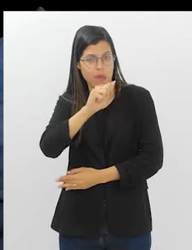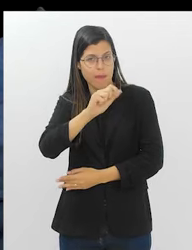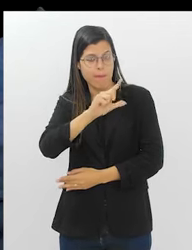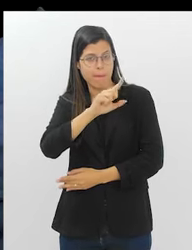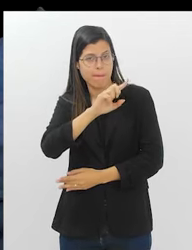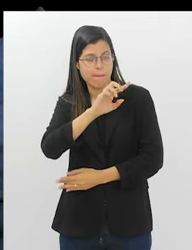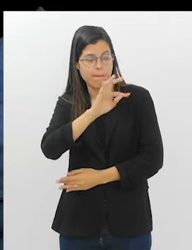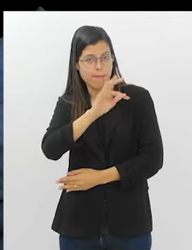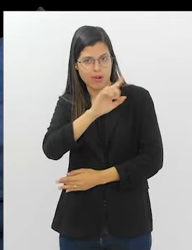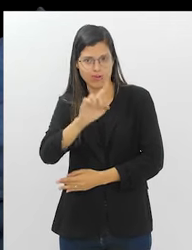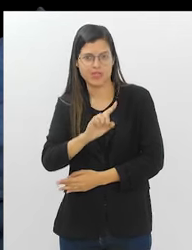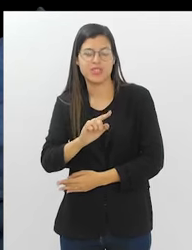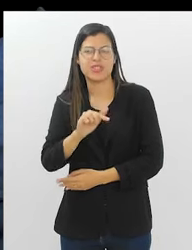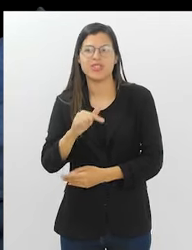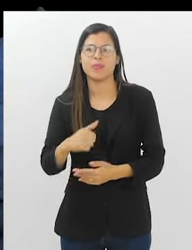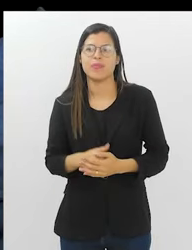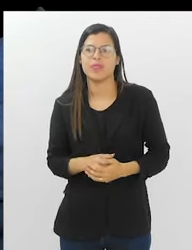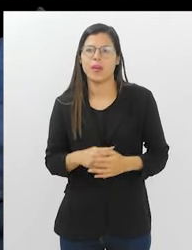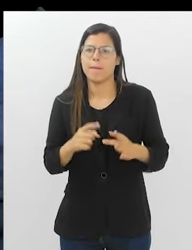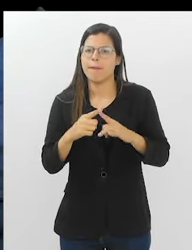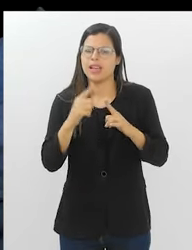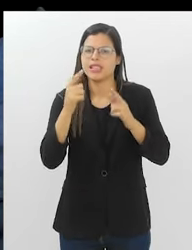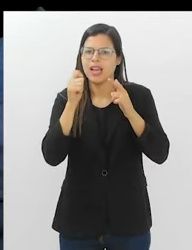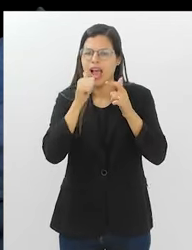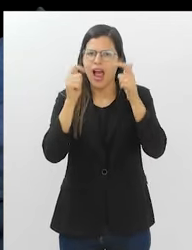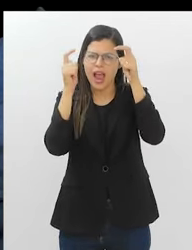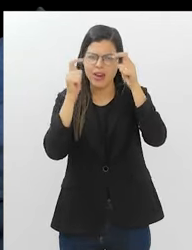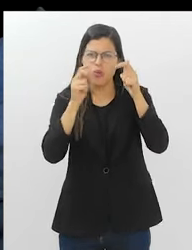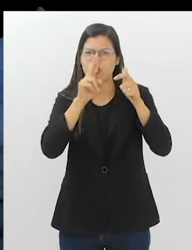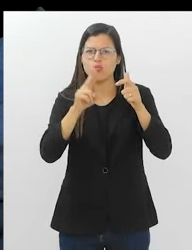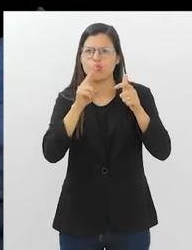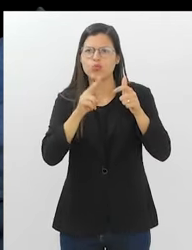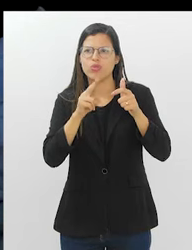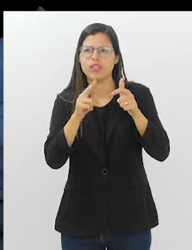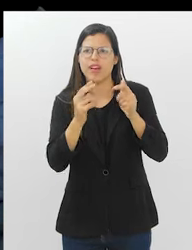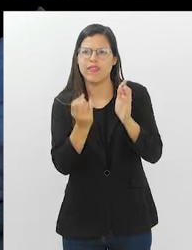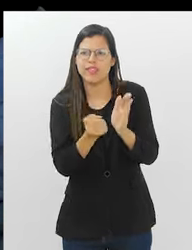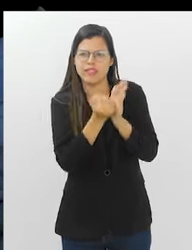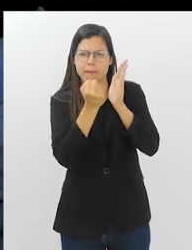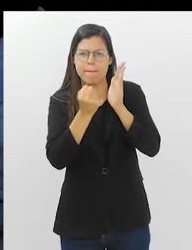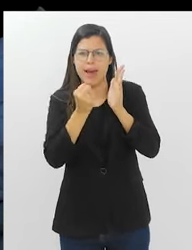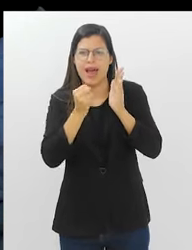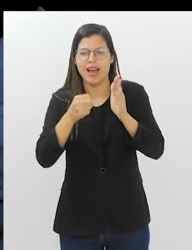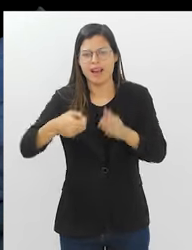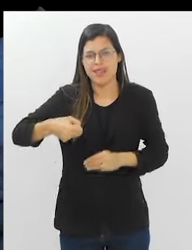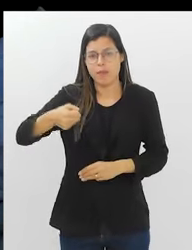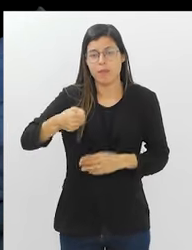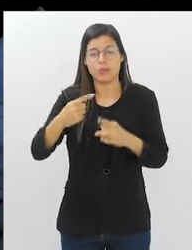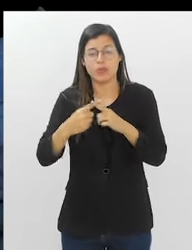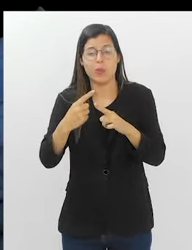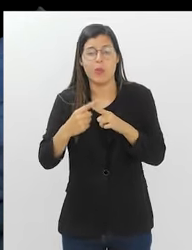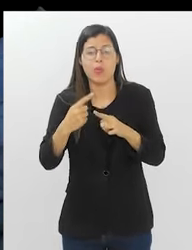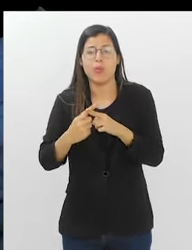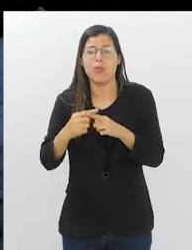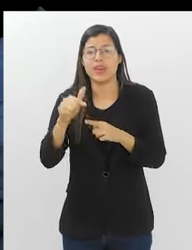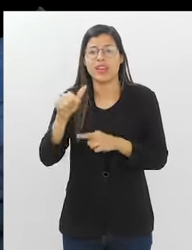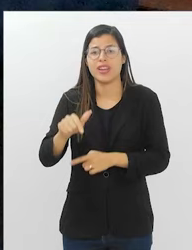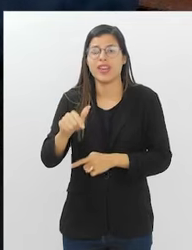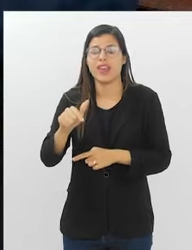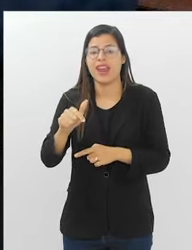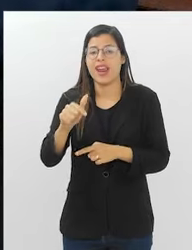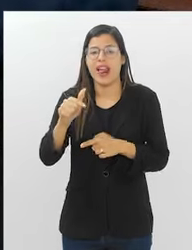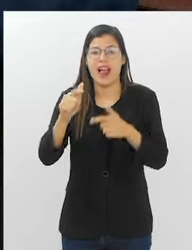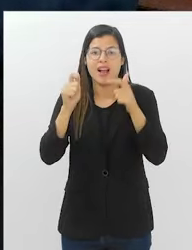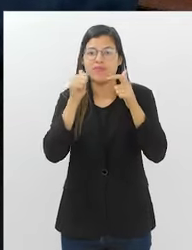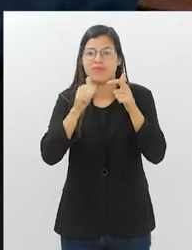rainha usava aquele emblemazinho na bolsa porque ela era madrinha da maçonaria. Olha, Então, tudo é possível.